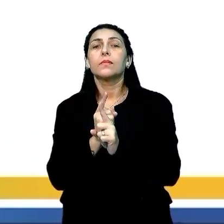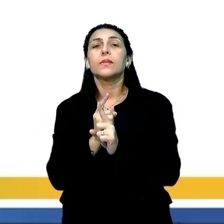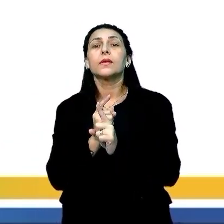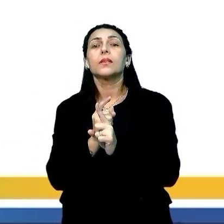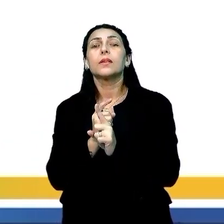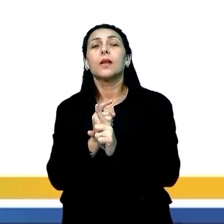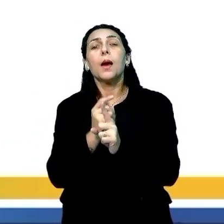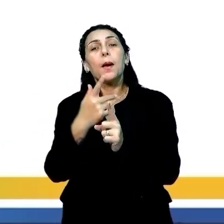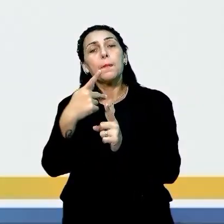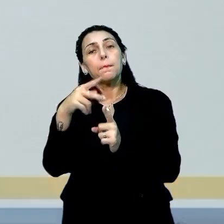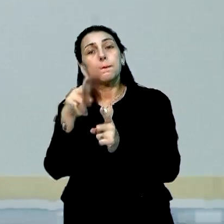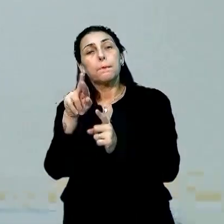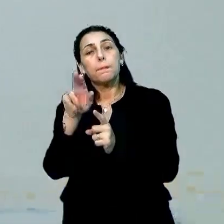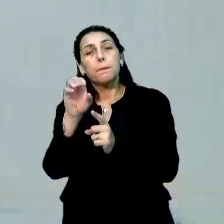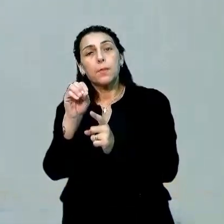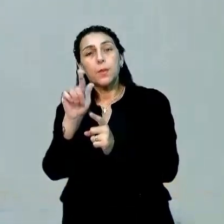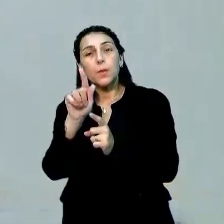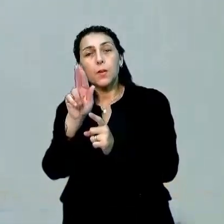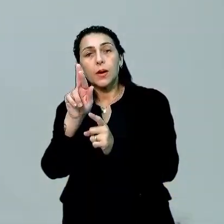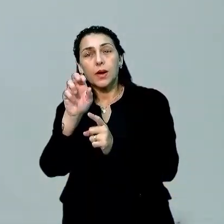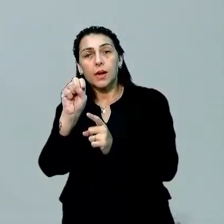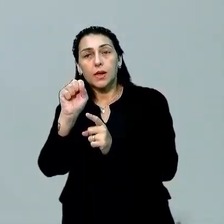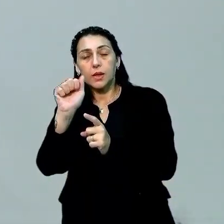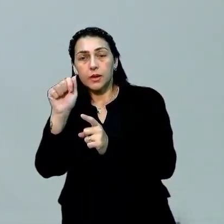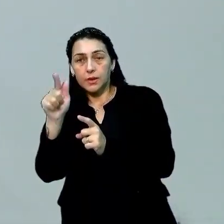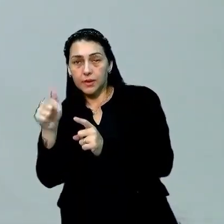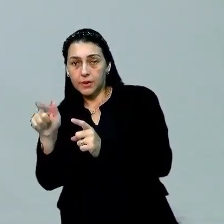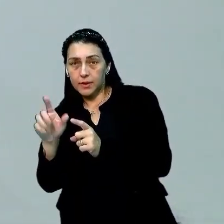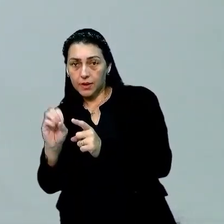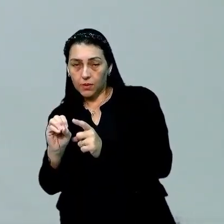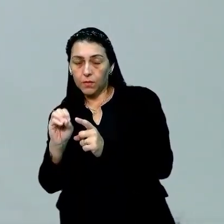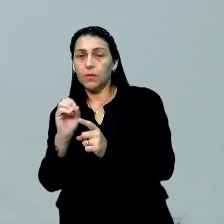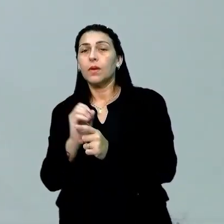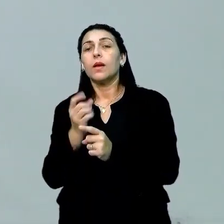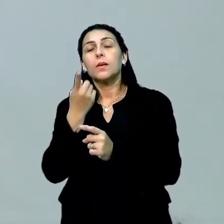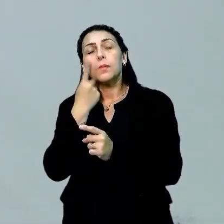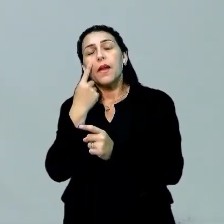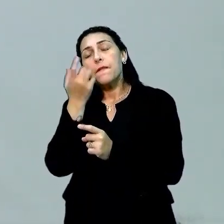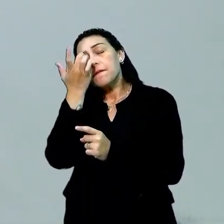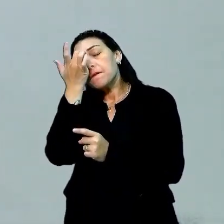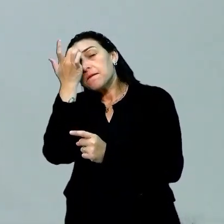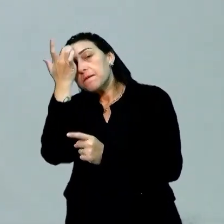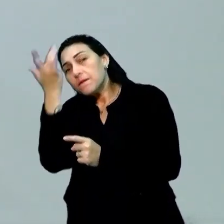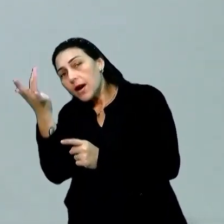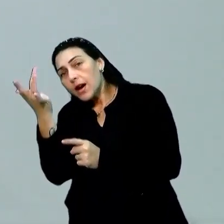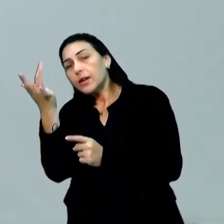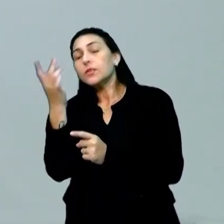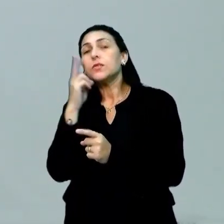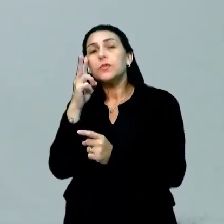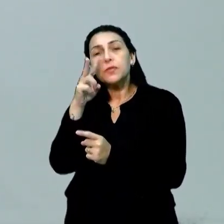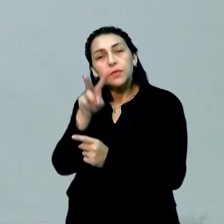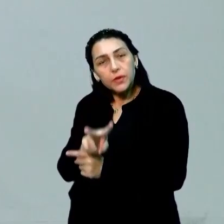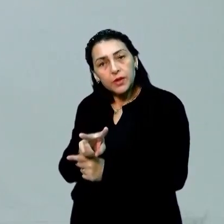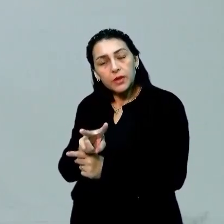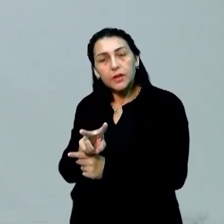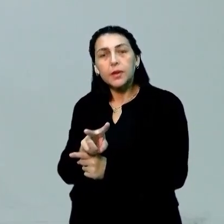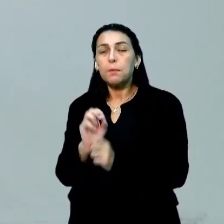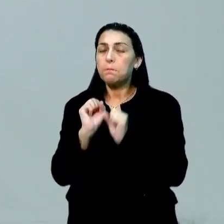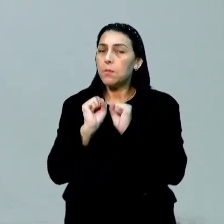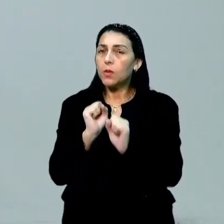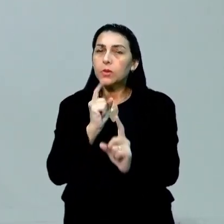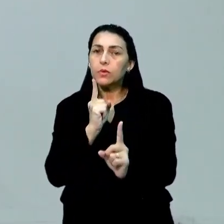termo da progressão. Então, pessoal, quando a gente vê isso, fica fácil de ser visto, tá? A gente